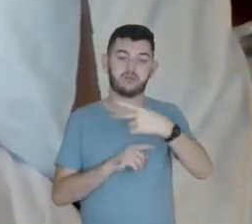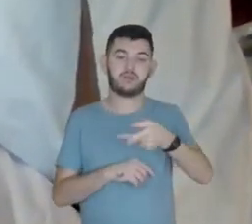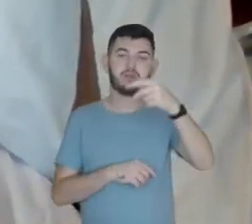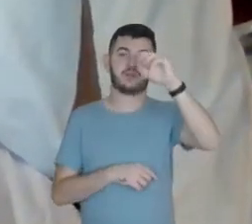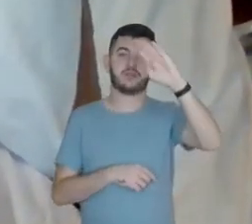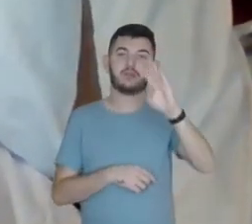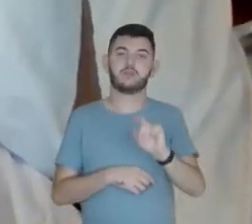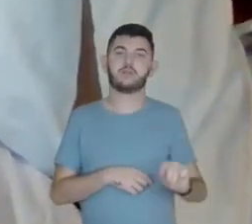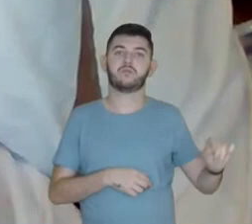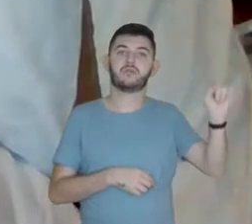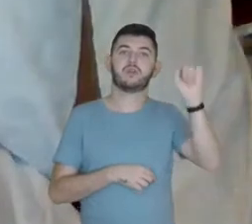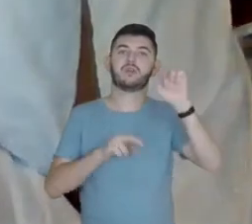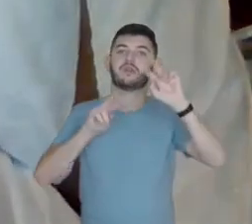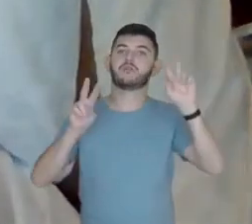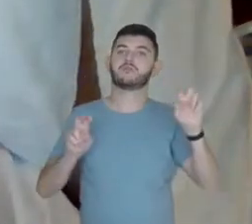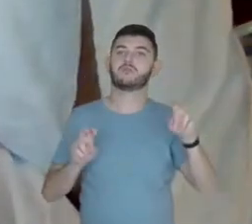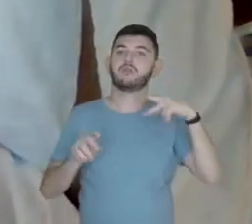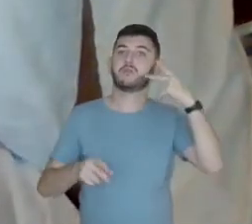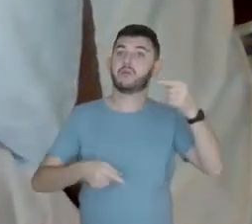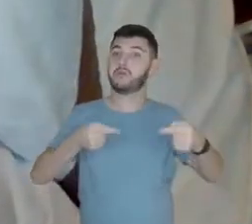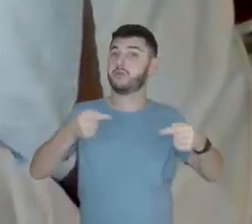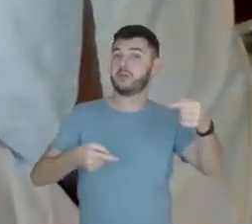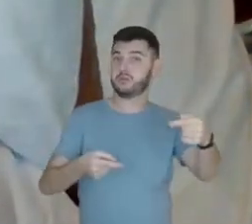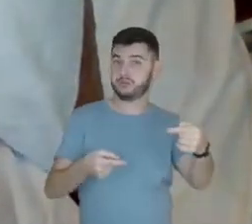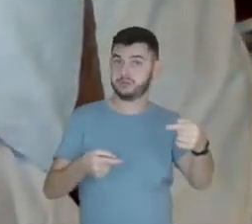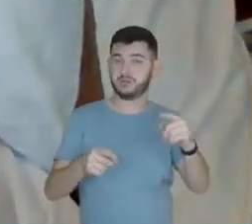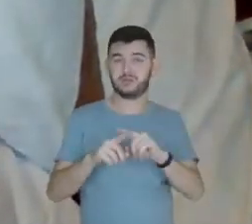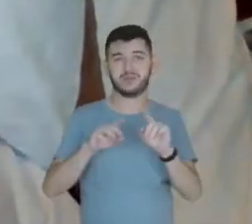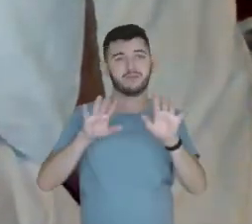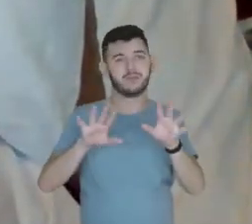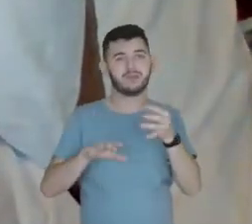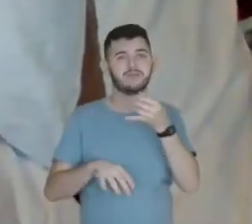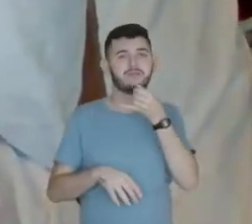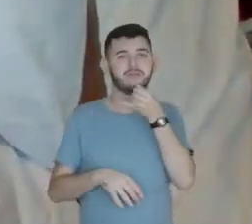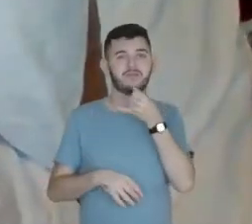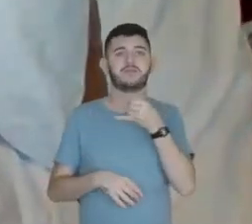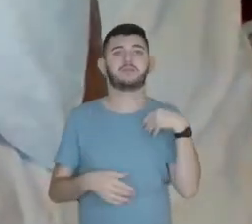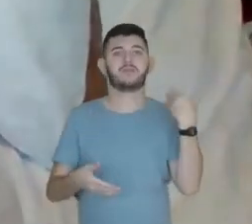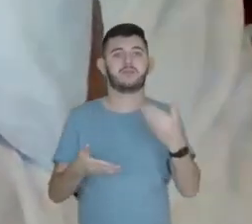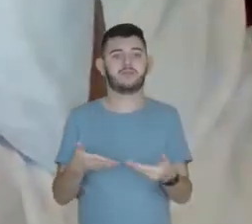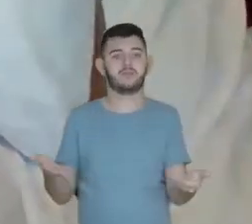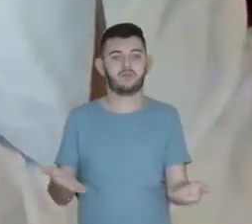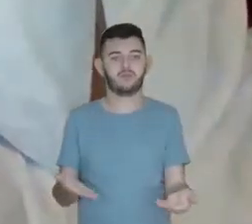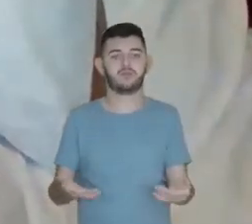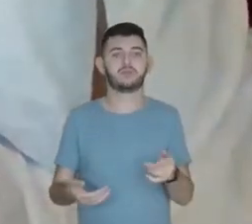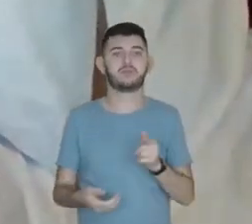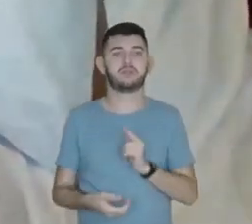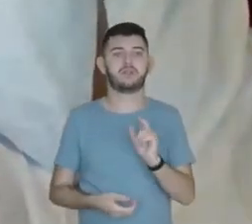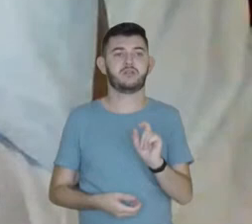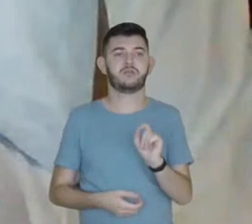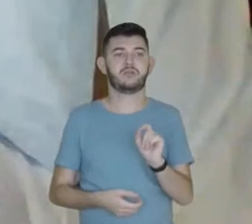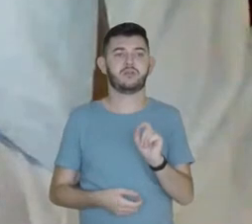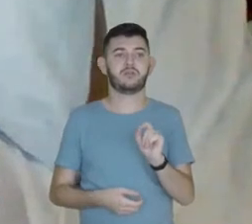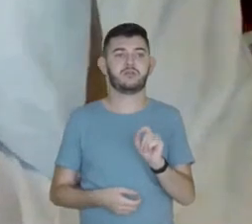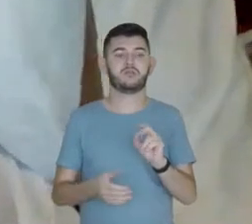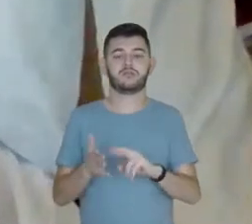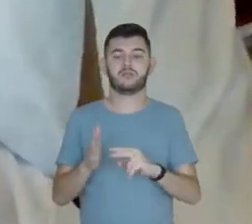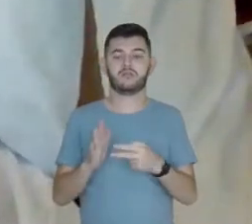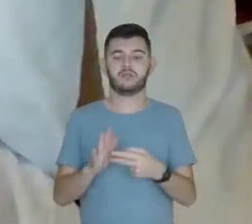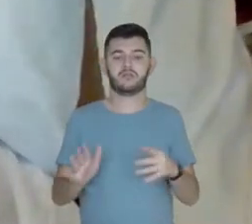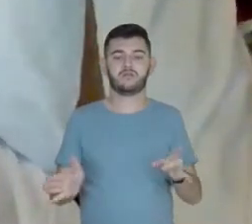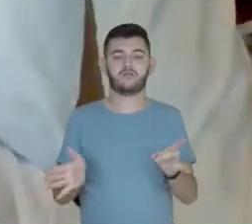brasileira sobre a política. Né? Infelizmente, ainda existe um grupo significativo de